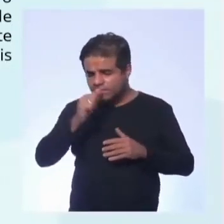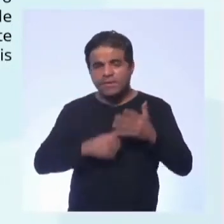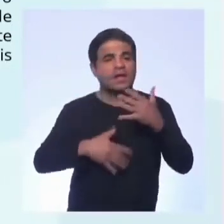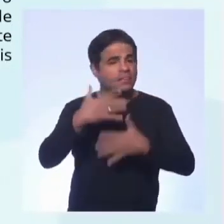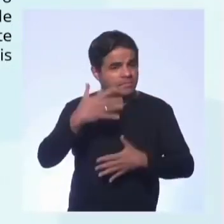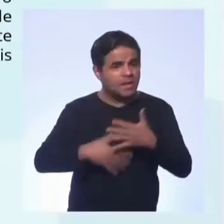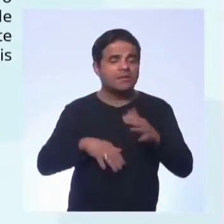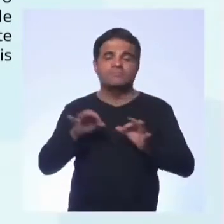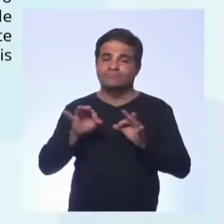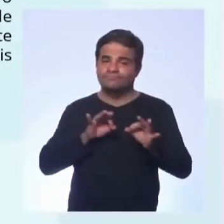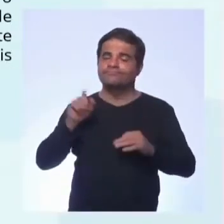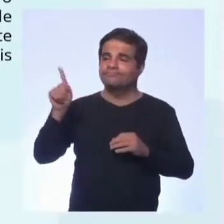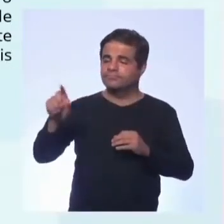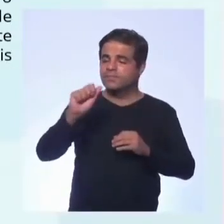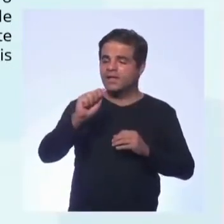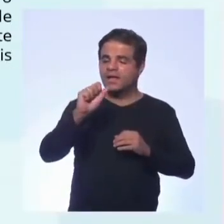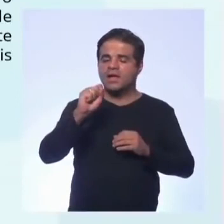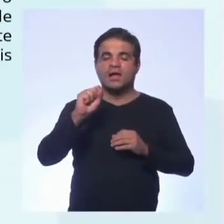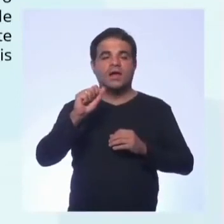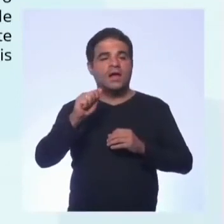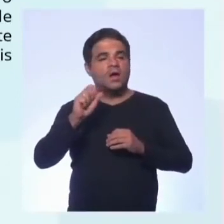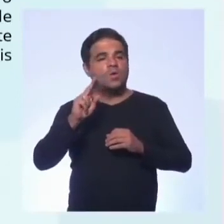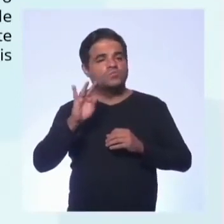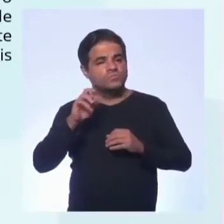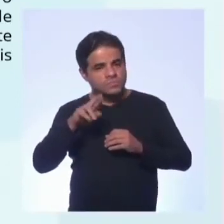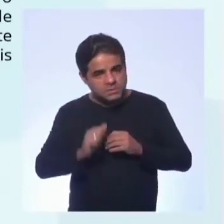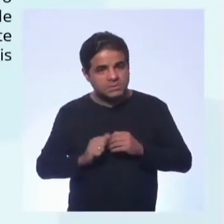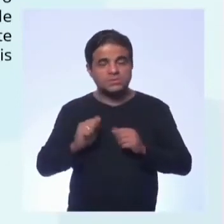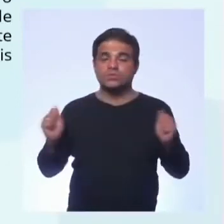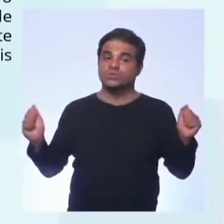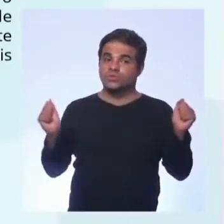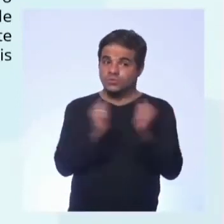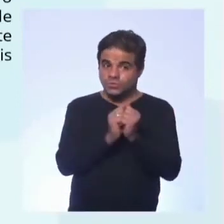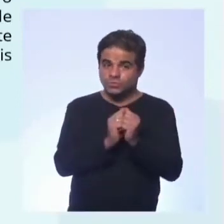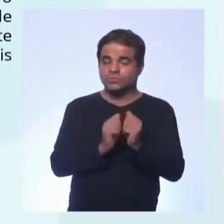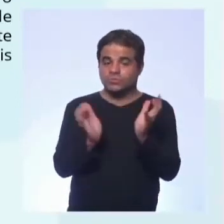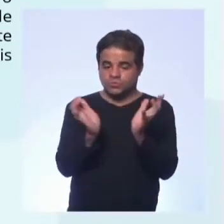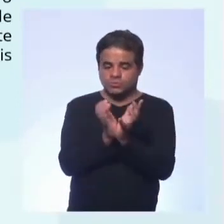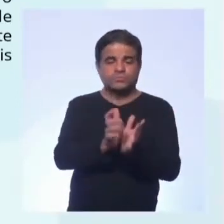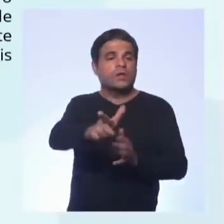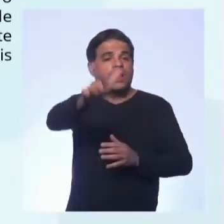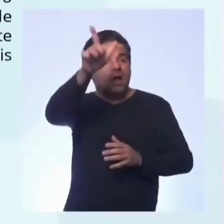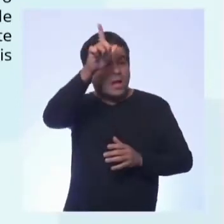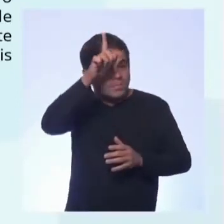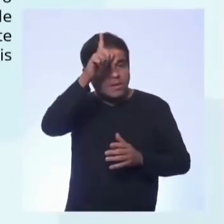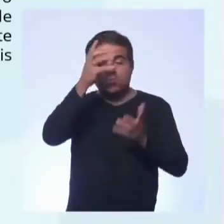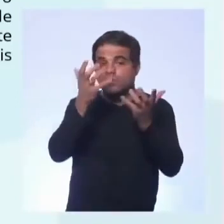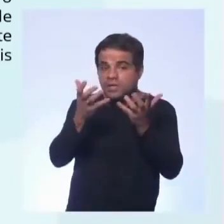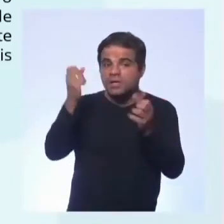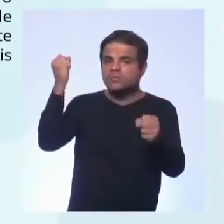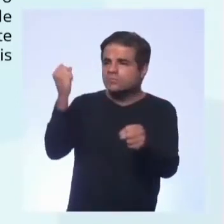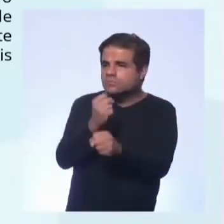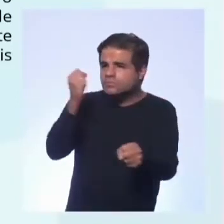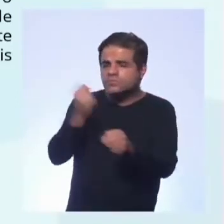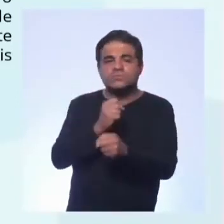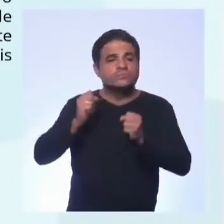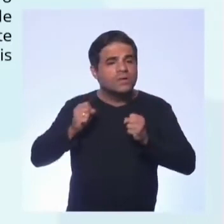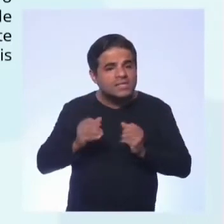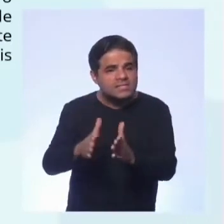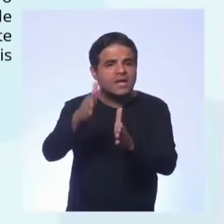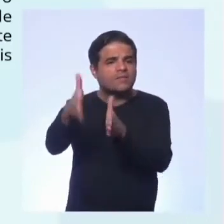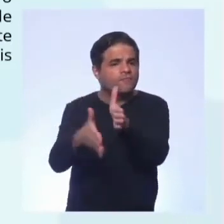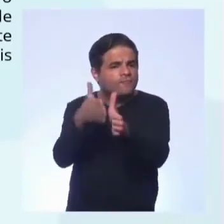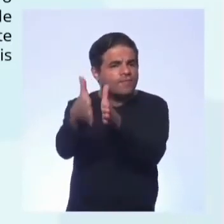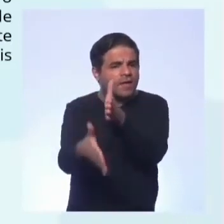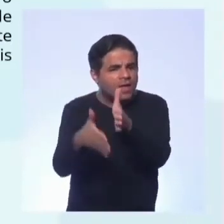os projetos da Áustria-Hungria, que junto com os alemães queriam construir uma estrada de